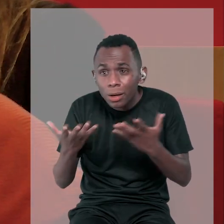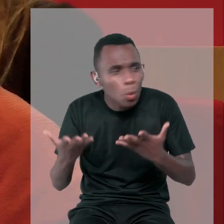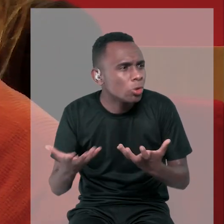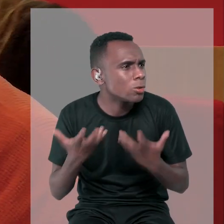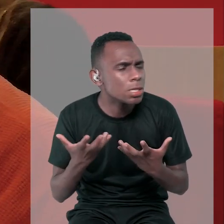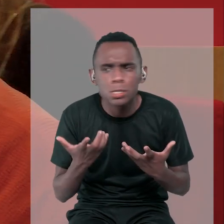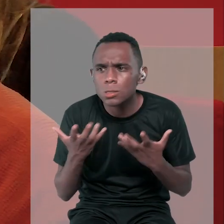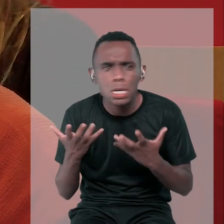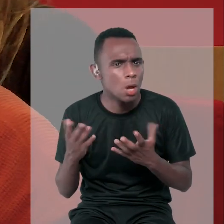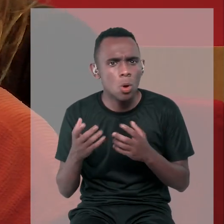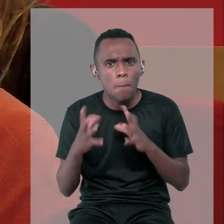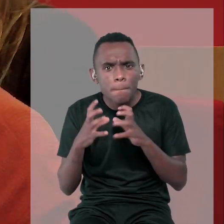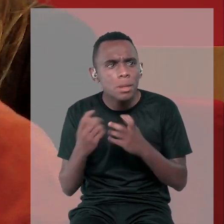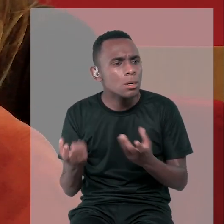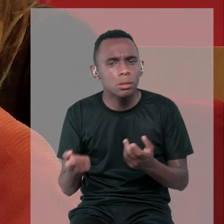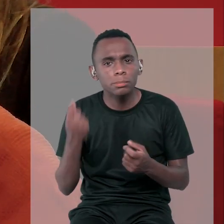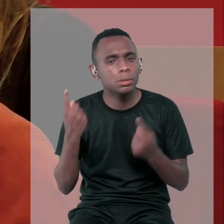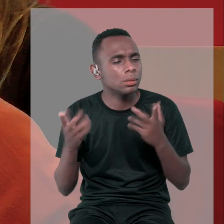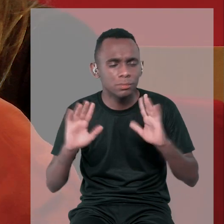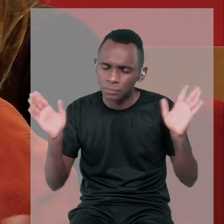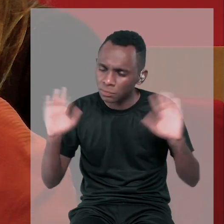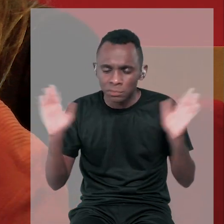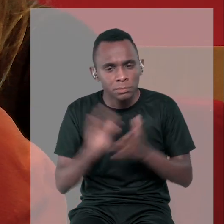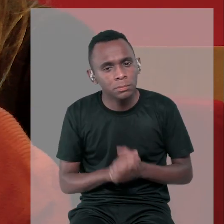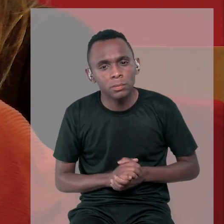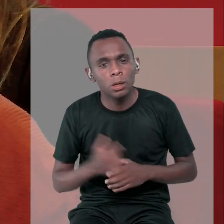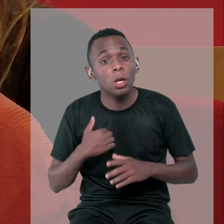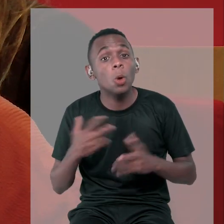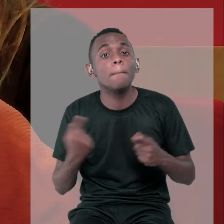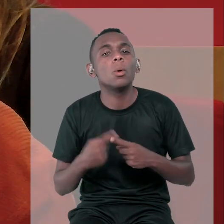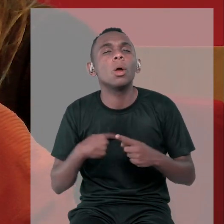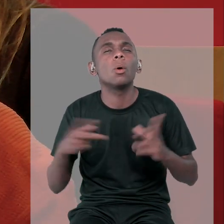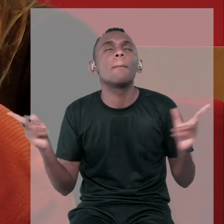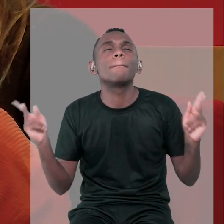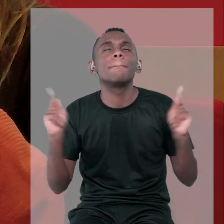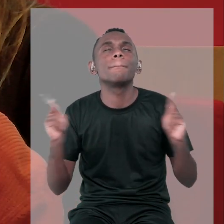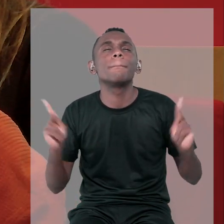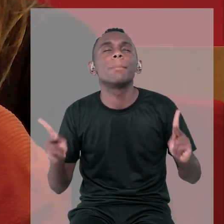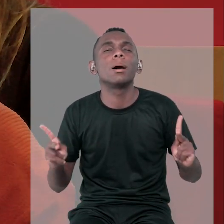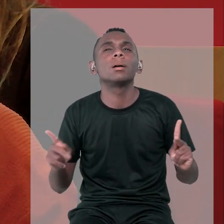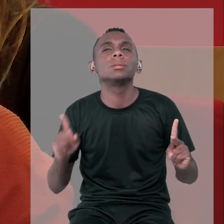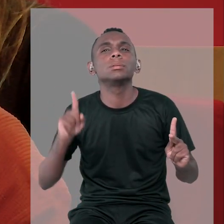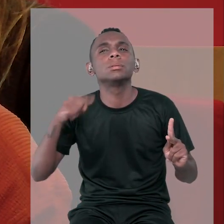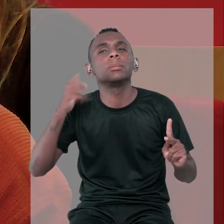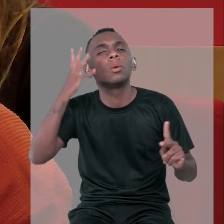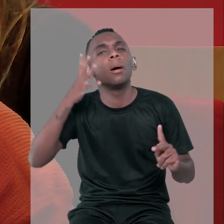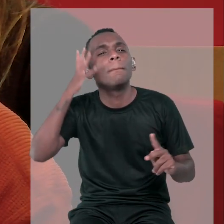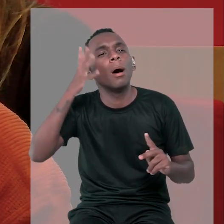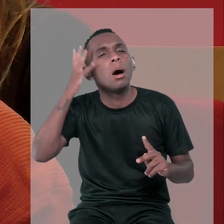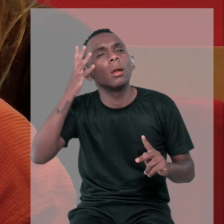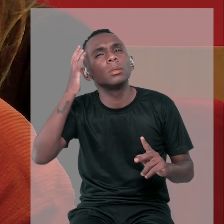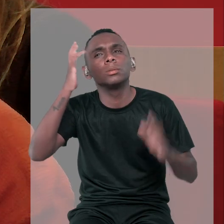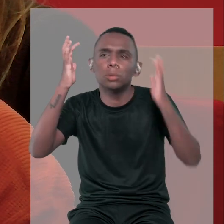arranjar uma briga comigo. Hoje eu estou numa paz, e aí assisto uma aula de uma distopia. E eu trabalhei, agora eu vou